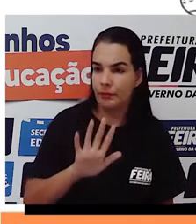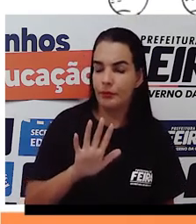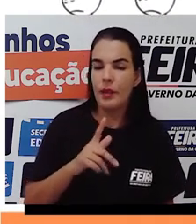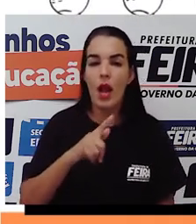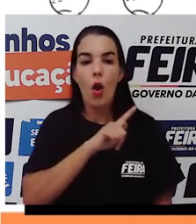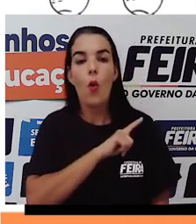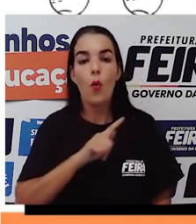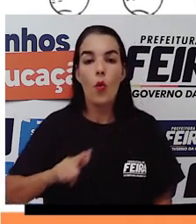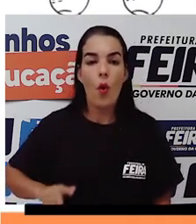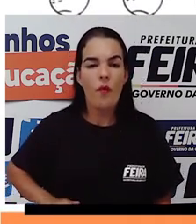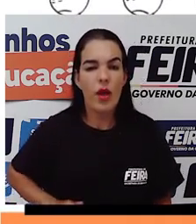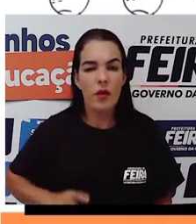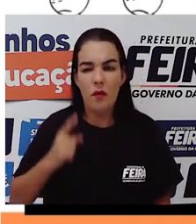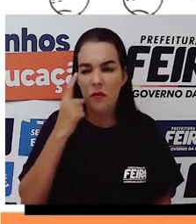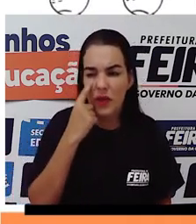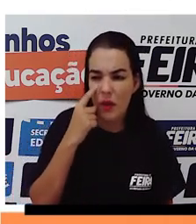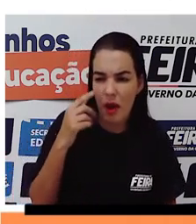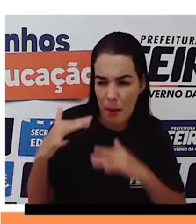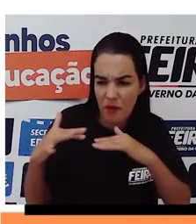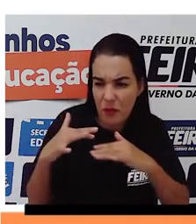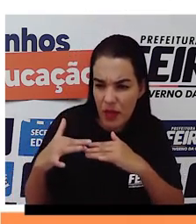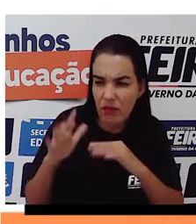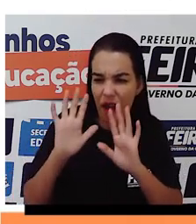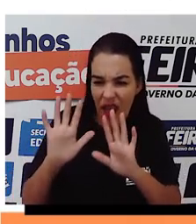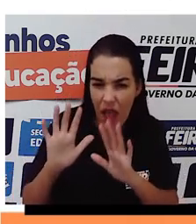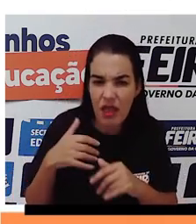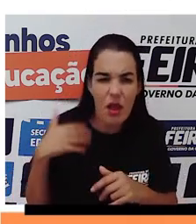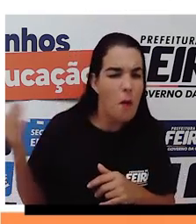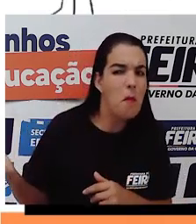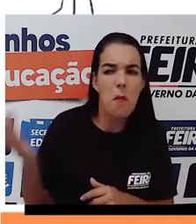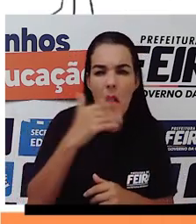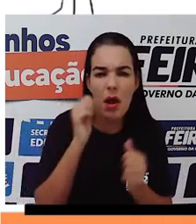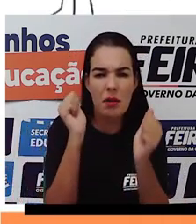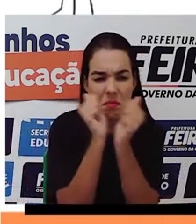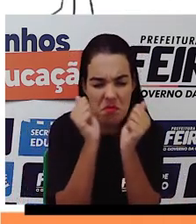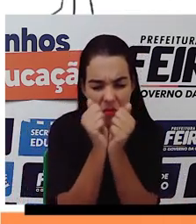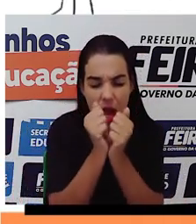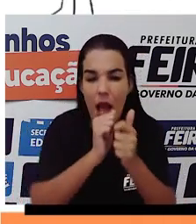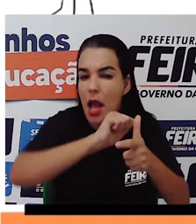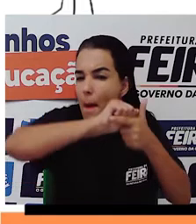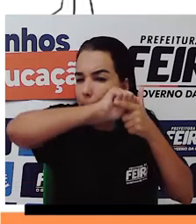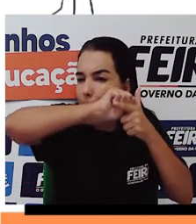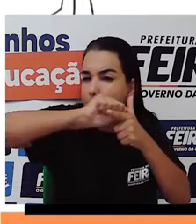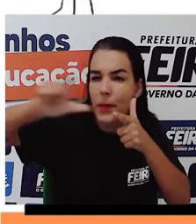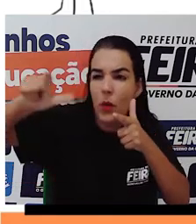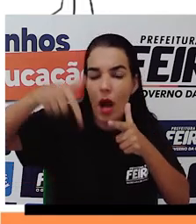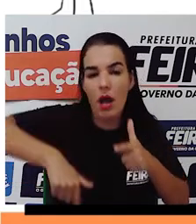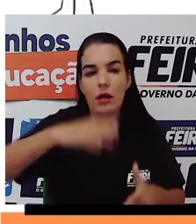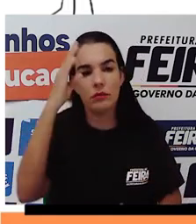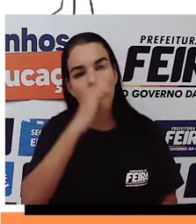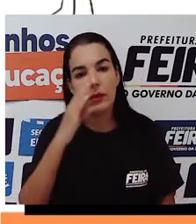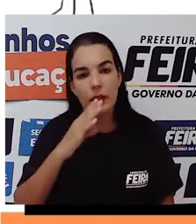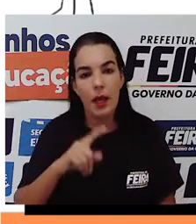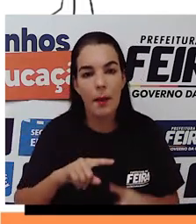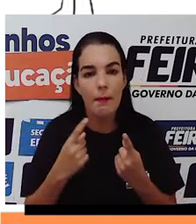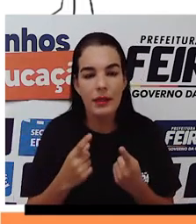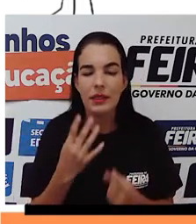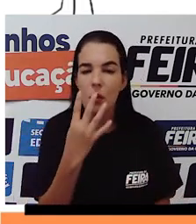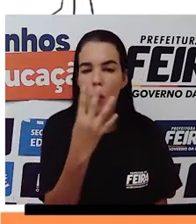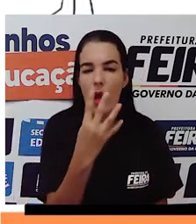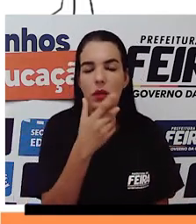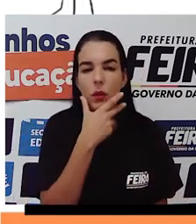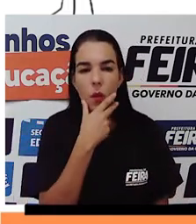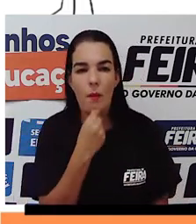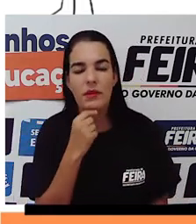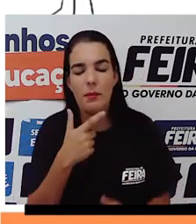com crueldade, prendendo vários revoltosos que foram expulsos do Brasil, porém 4 deles foram executados